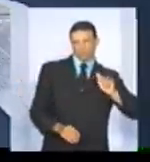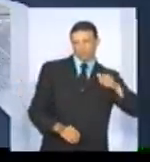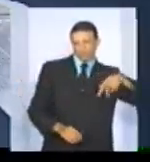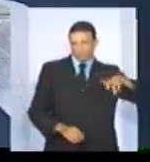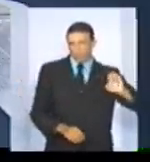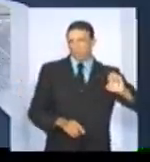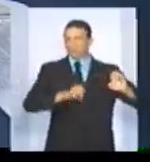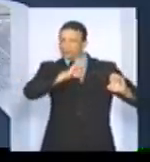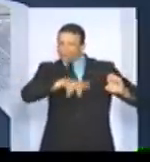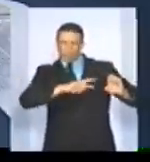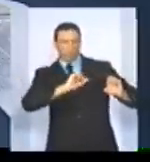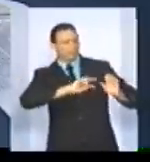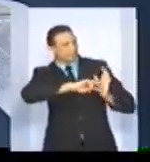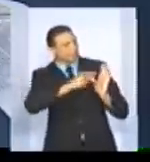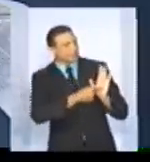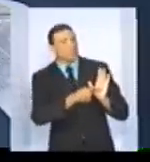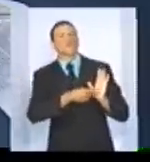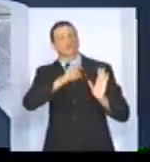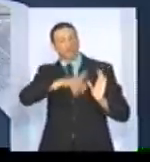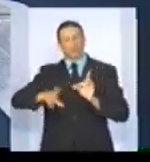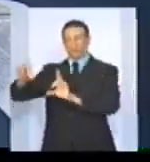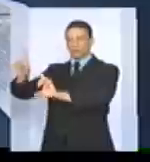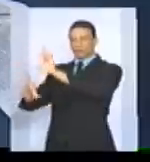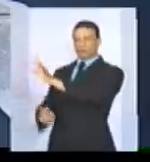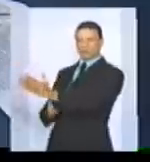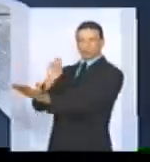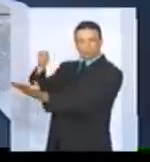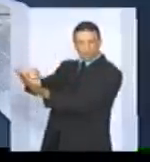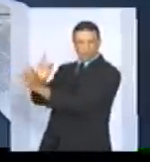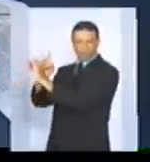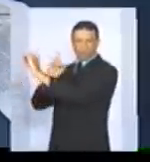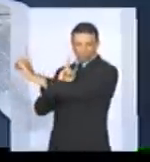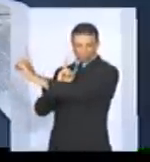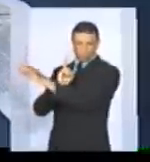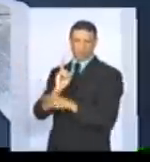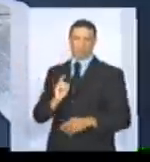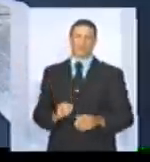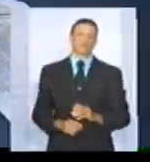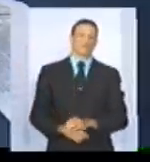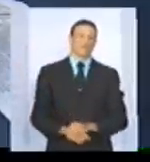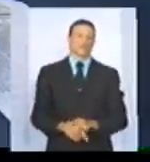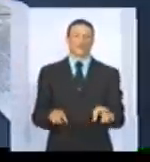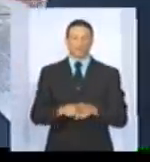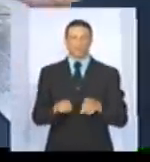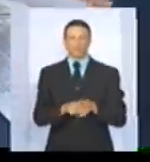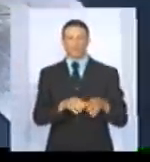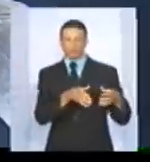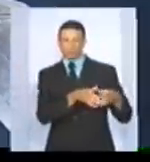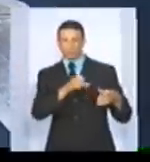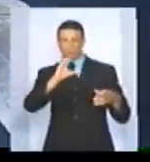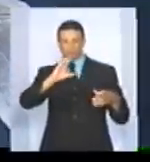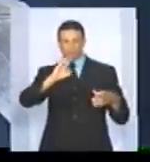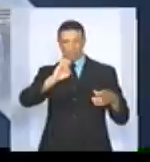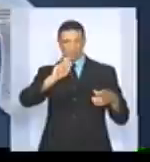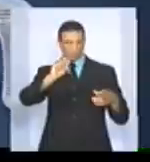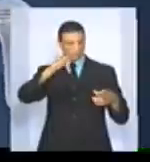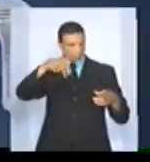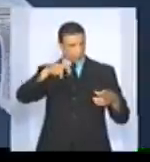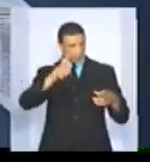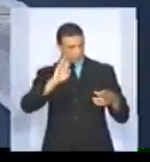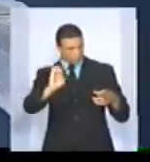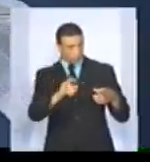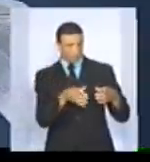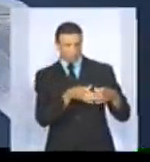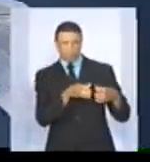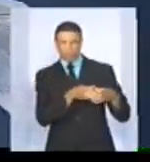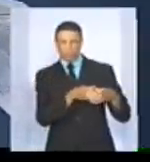por assinatura. Essa tarefa geral de fiscalização e regulação da ANCINE sobre os SEACs de editar um regulamento